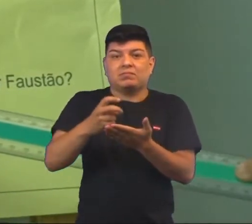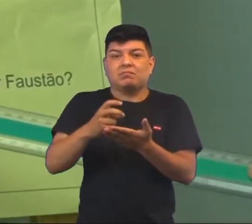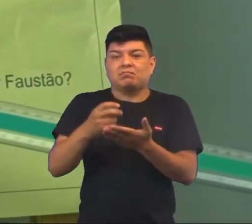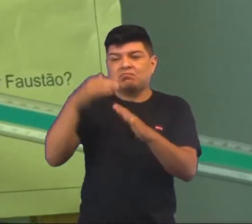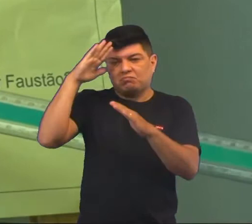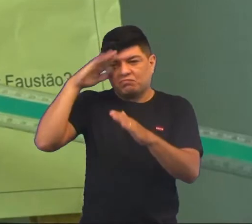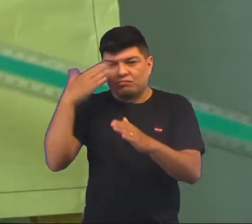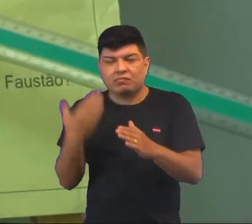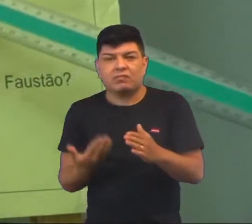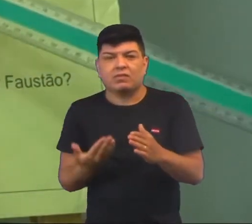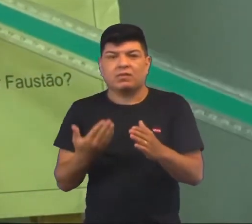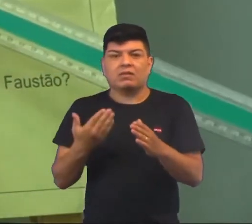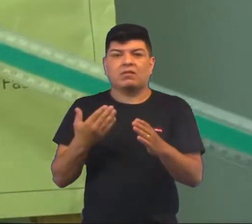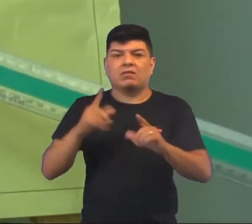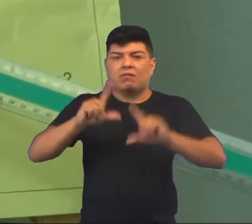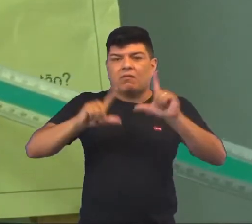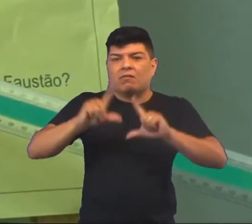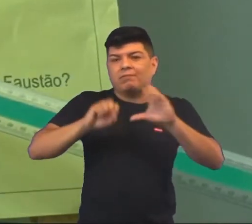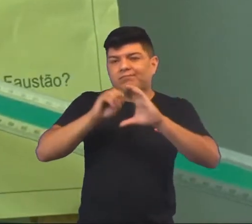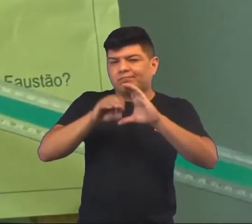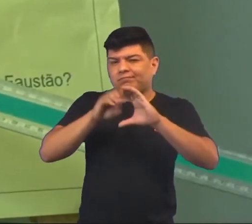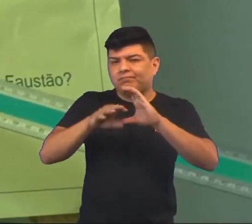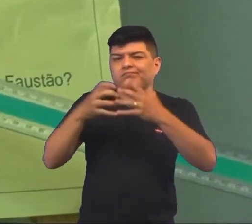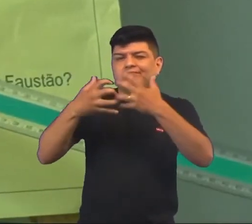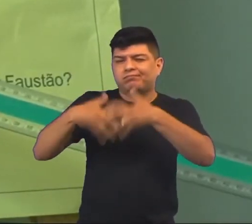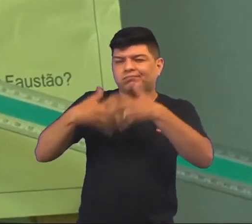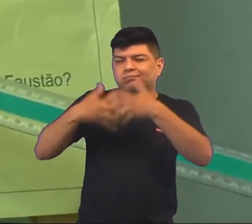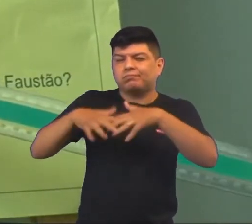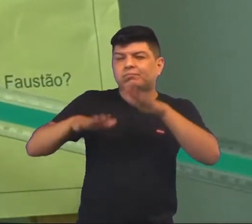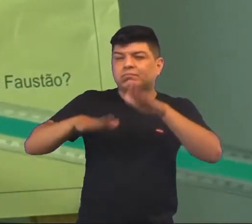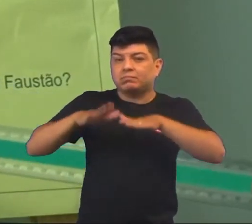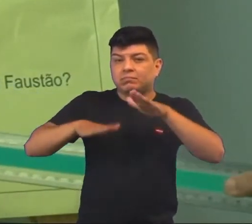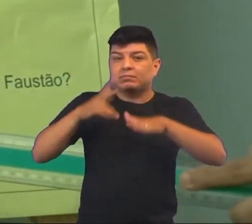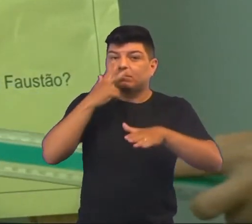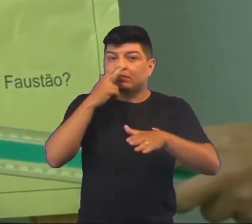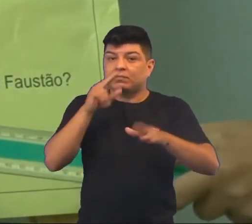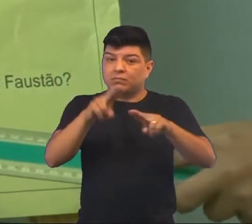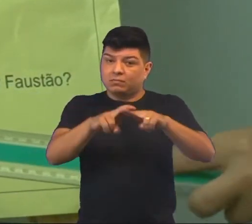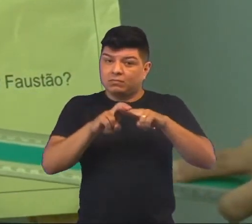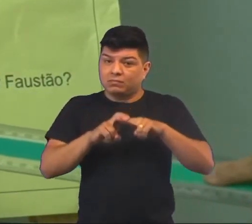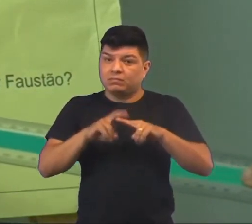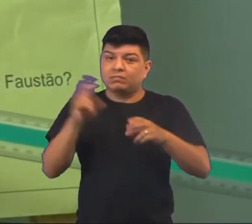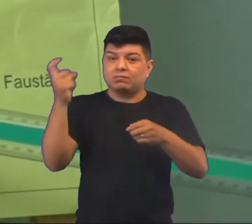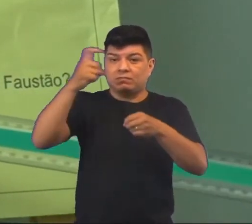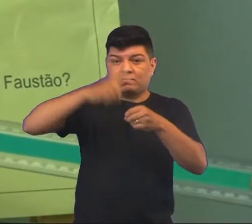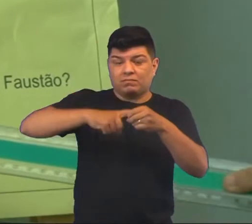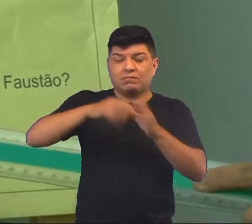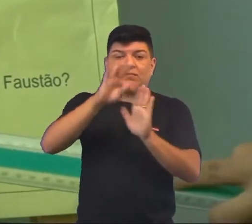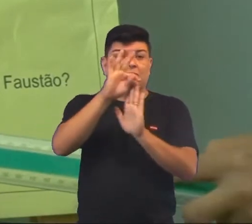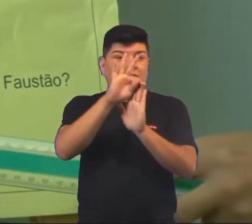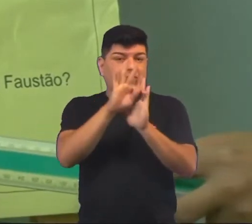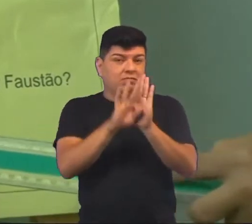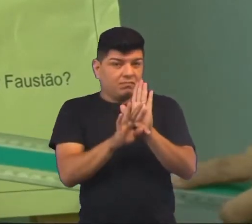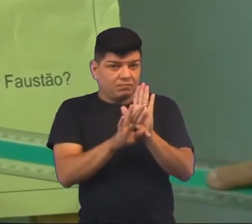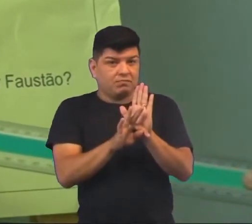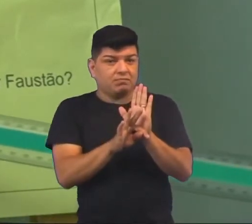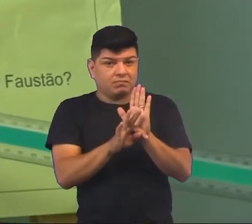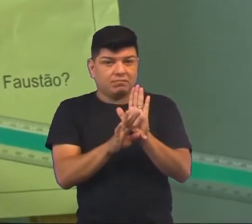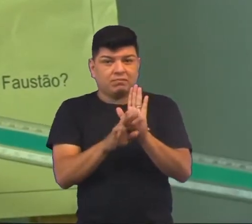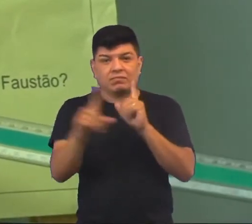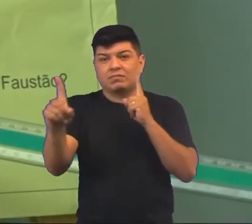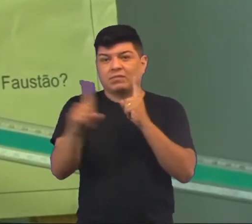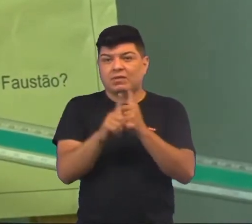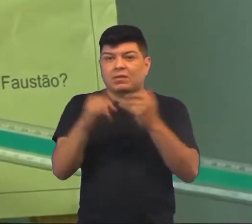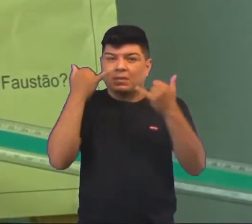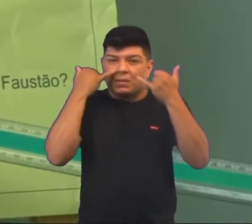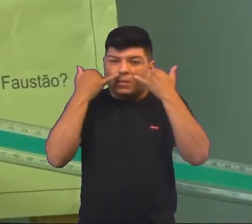fez elogios à TV Globo. Essas três podem se confundir muitas vezes. Então, por isso que é importante voltar no texto e a gente poder encontrar